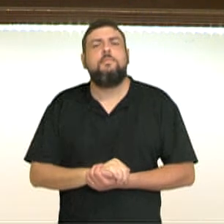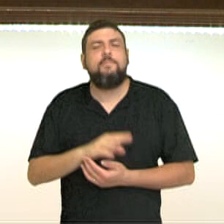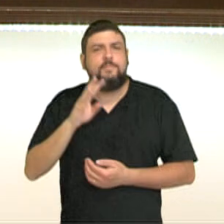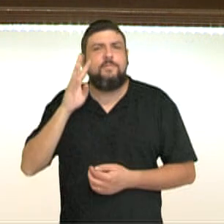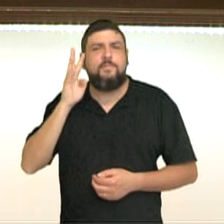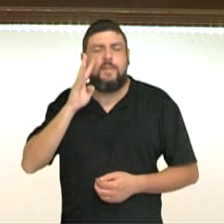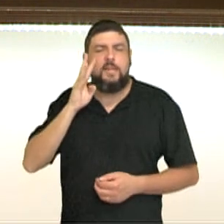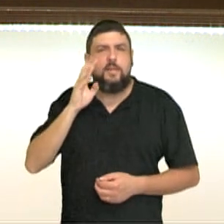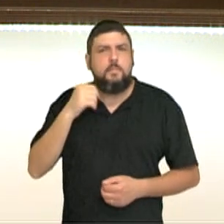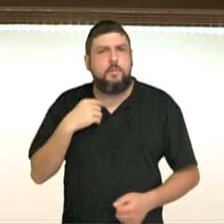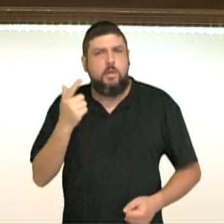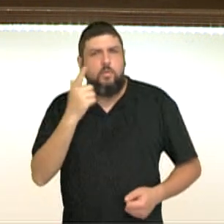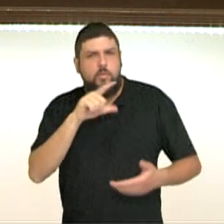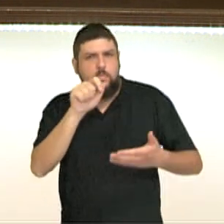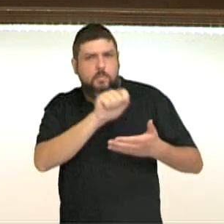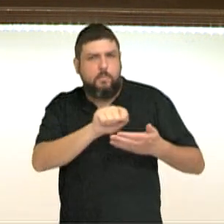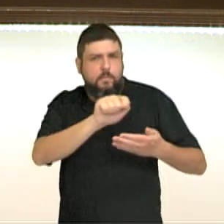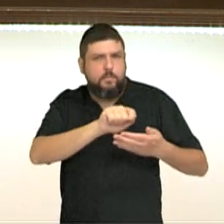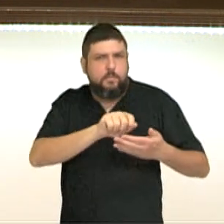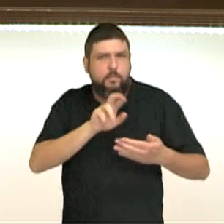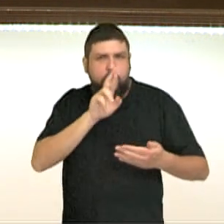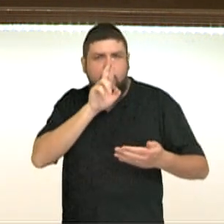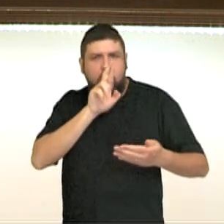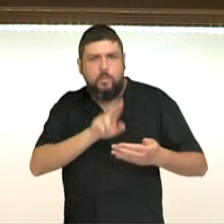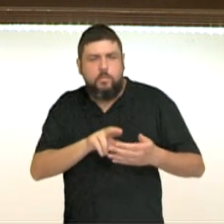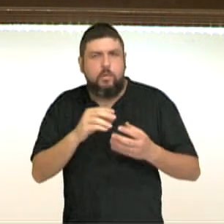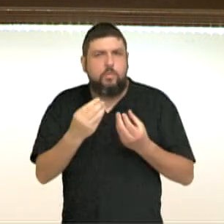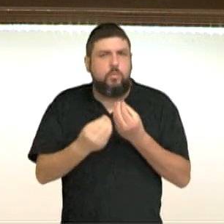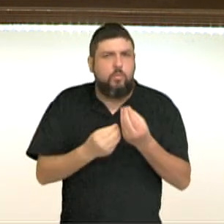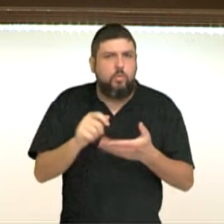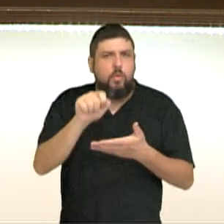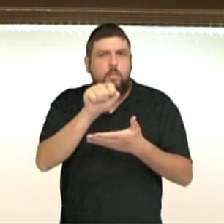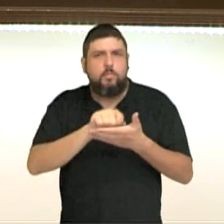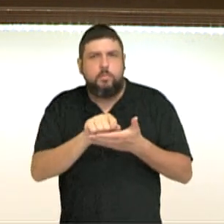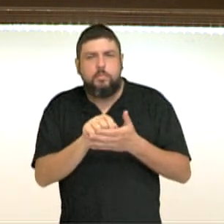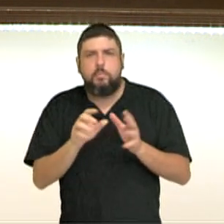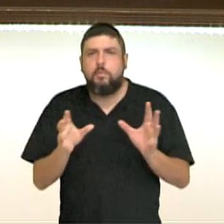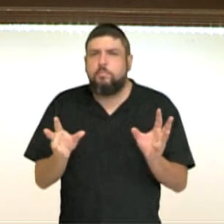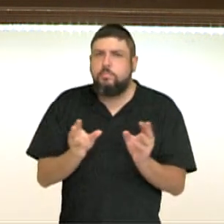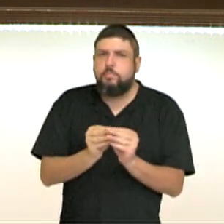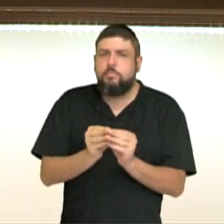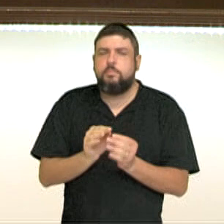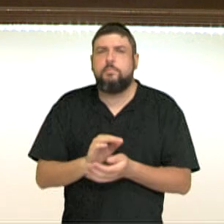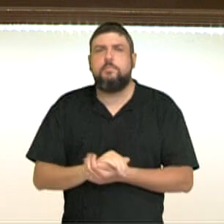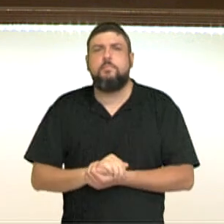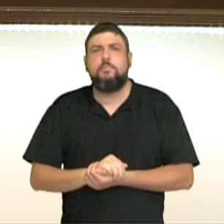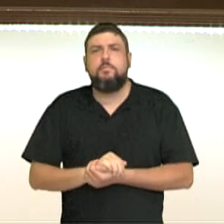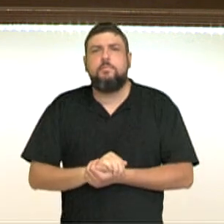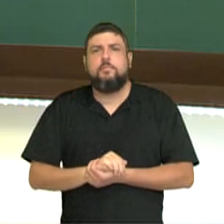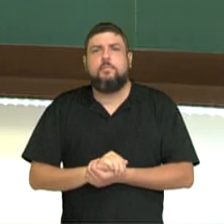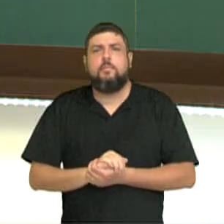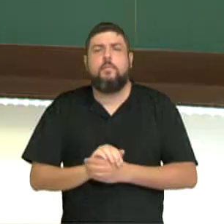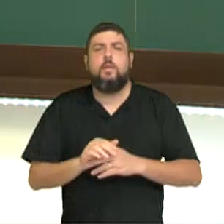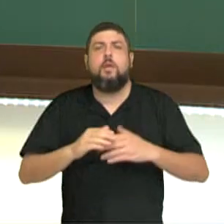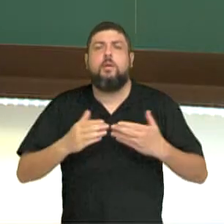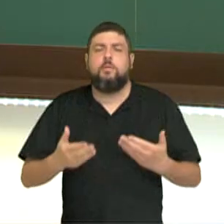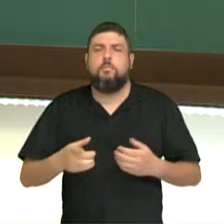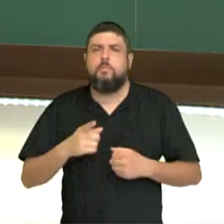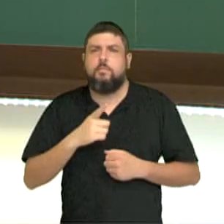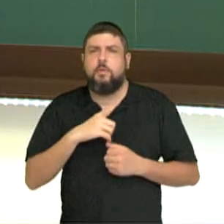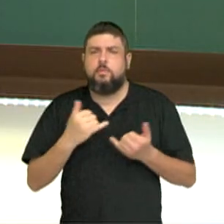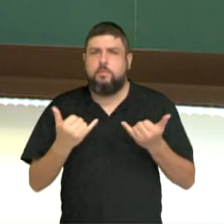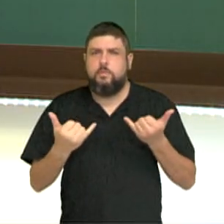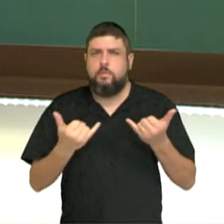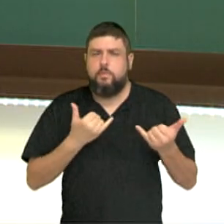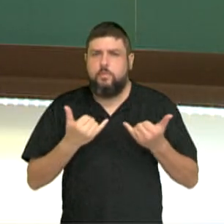Legal, pessoal. E aí, conseguiram, né, estruturar então o que o professor solicitou, né? Então, você tinha lá as informações